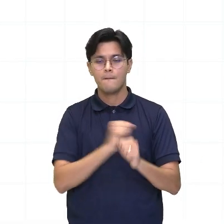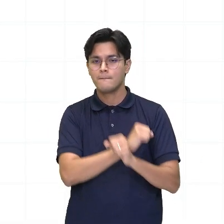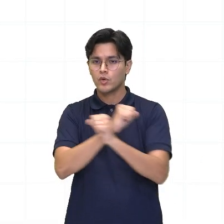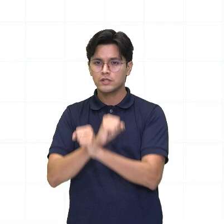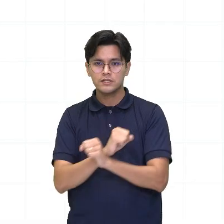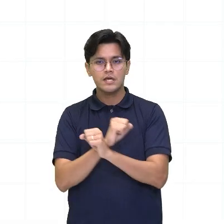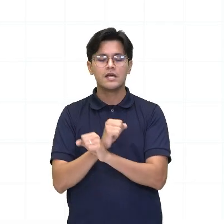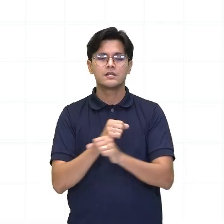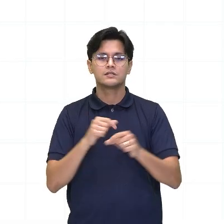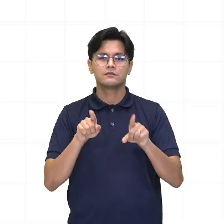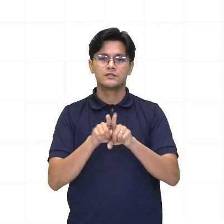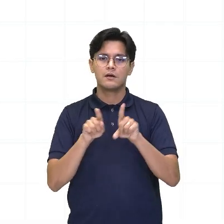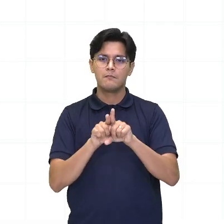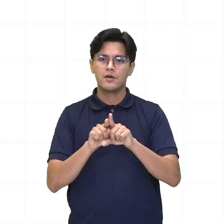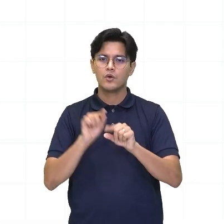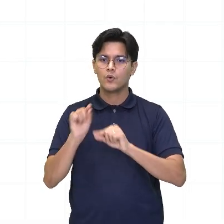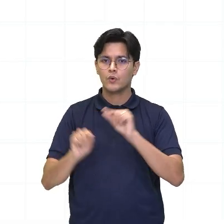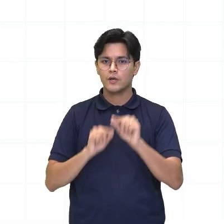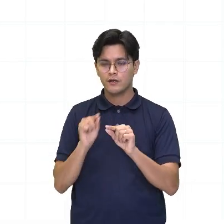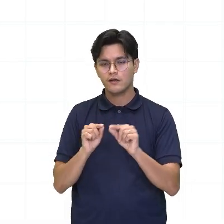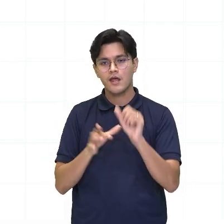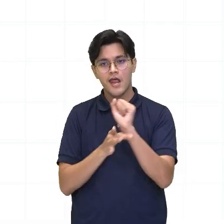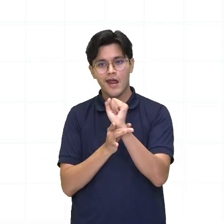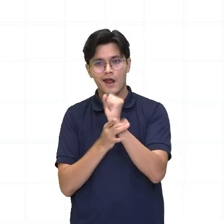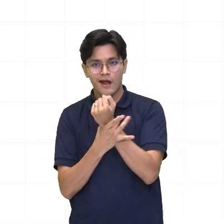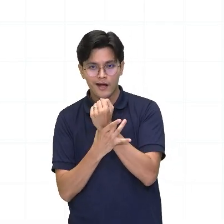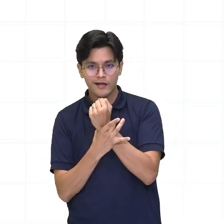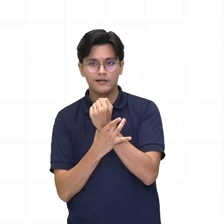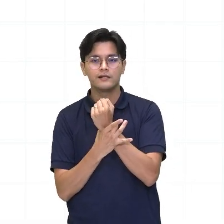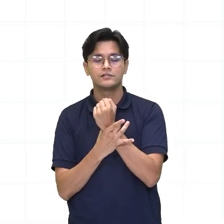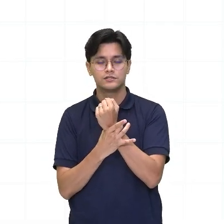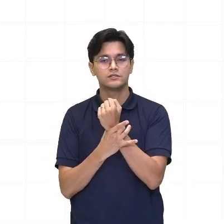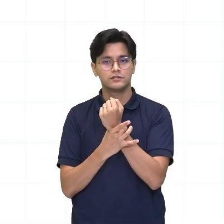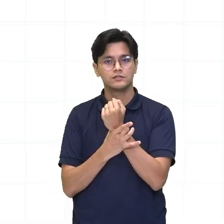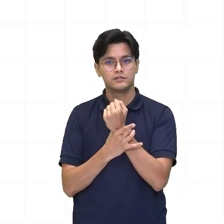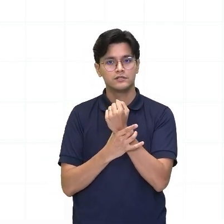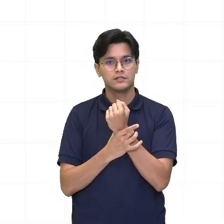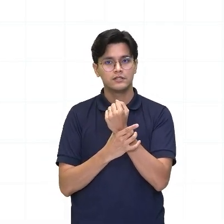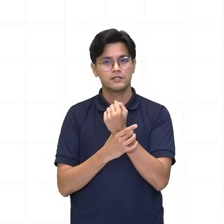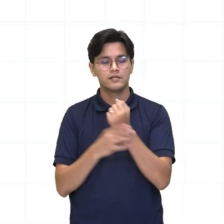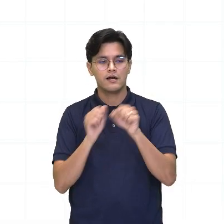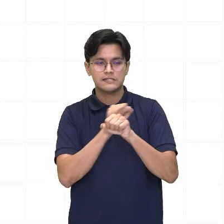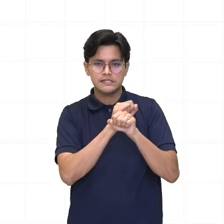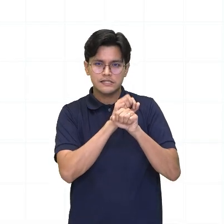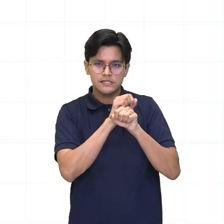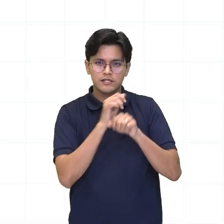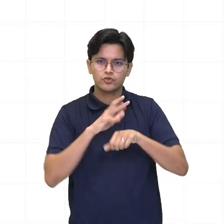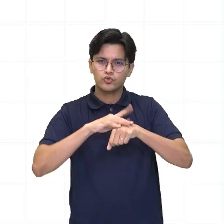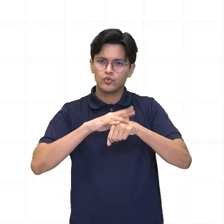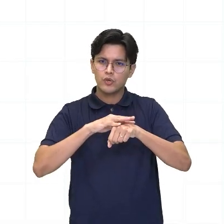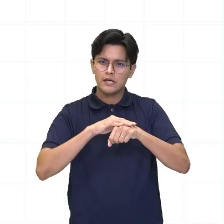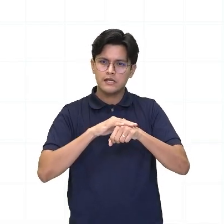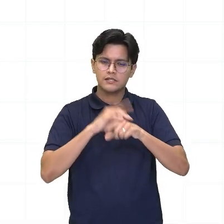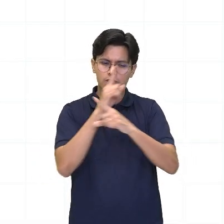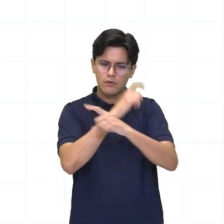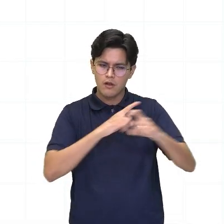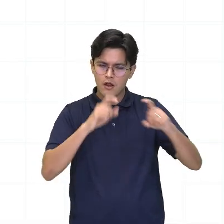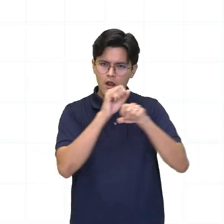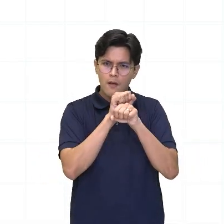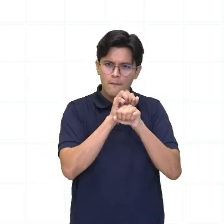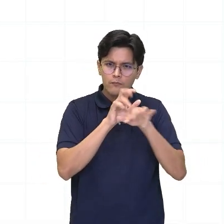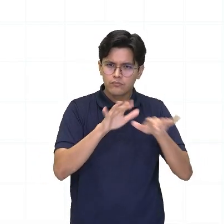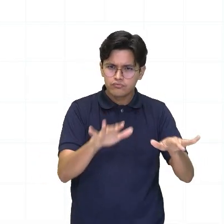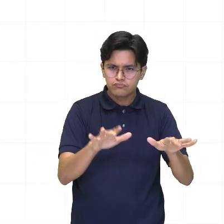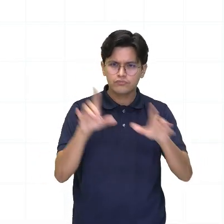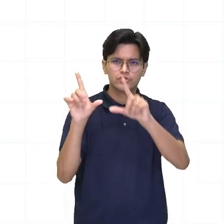também garante que a circulação de determinado agente na população diminua, ou seja, seja reduzida, né?